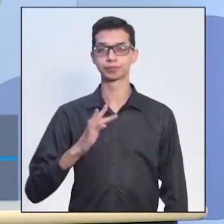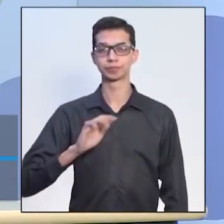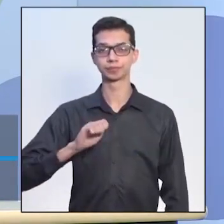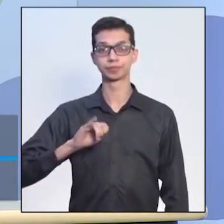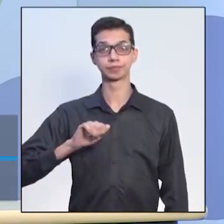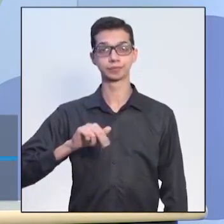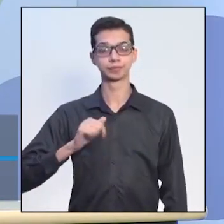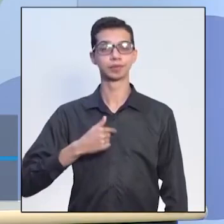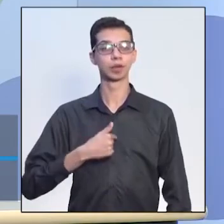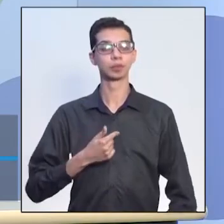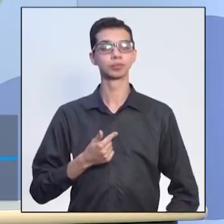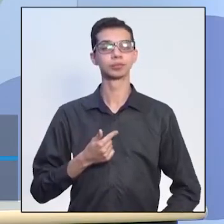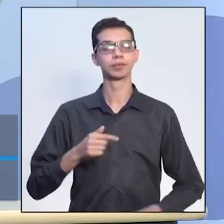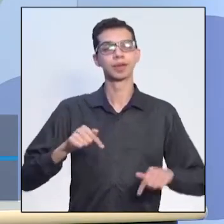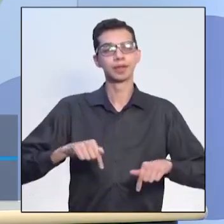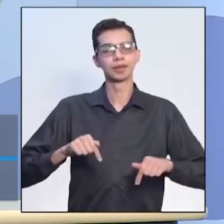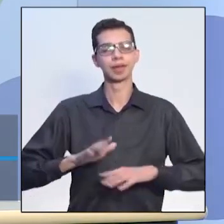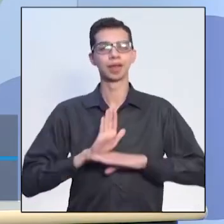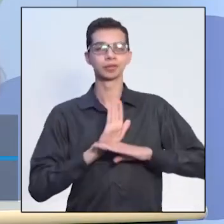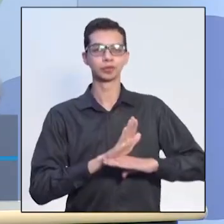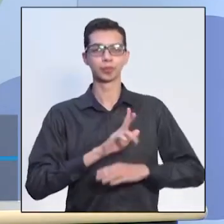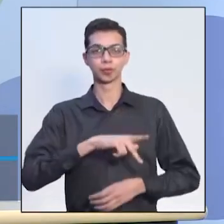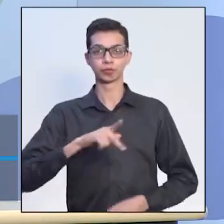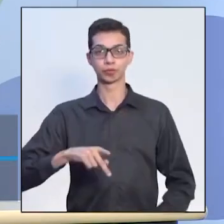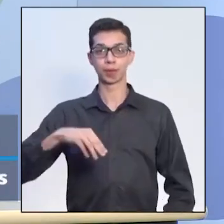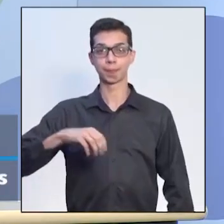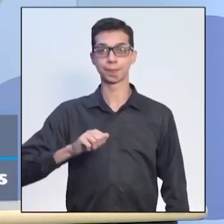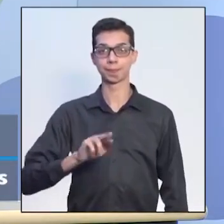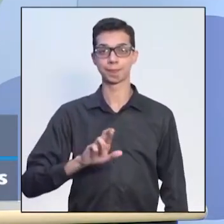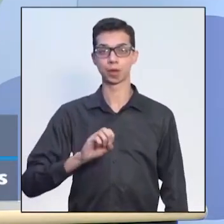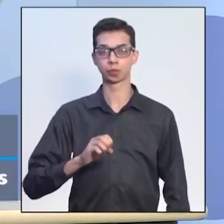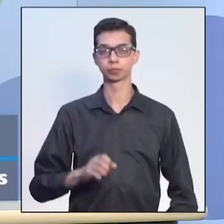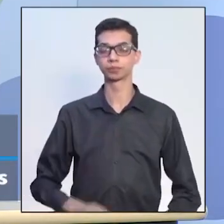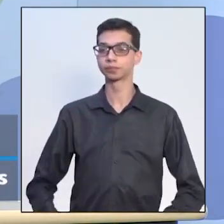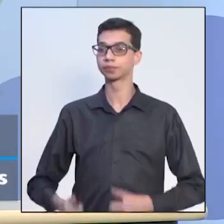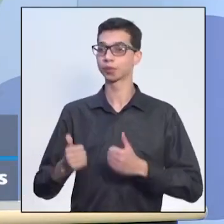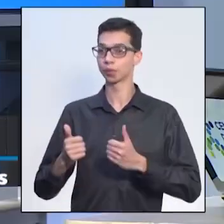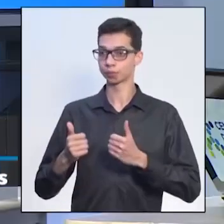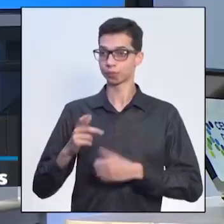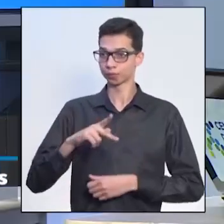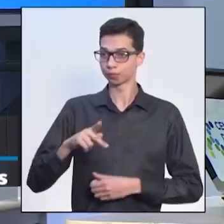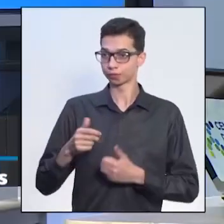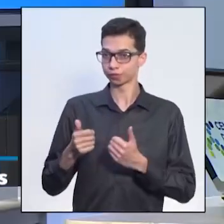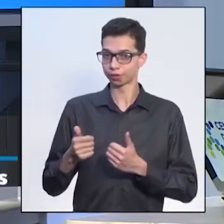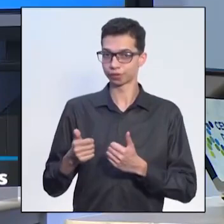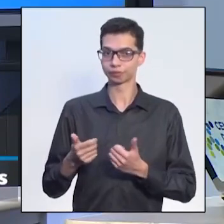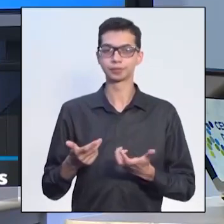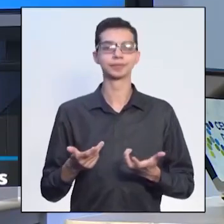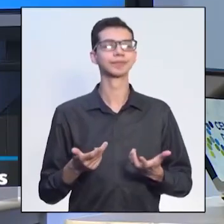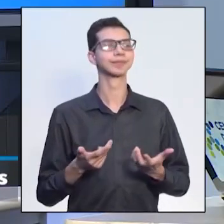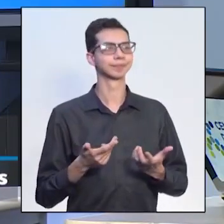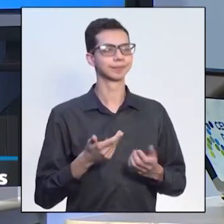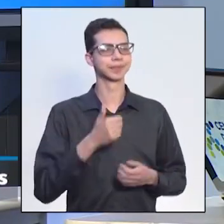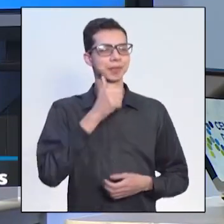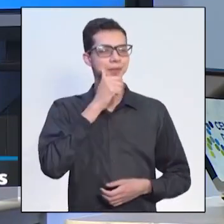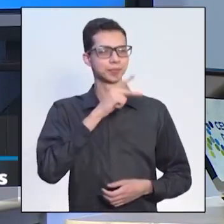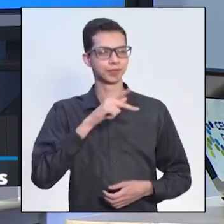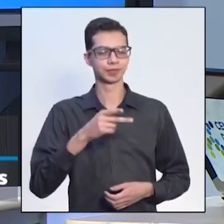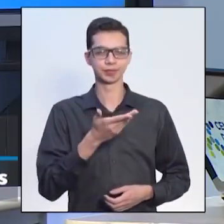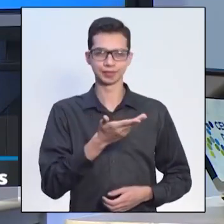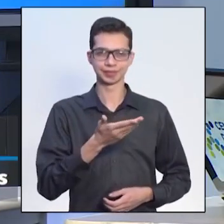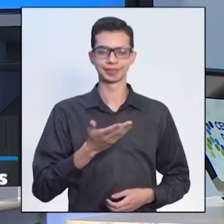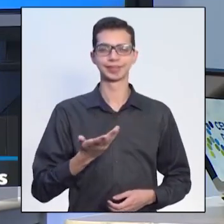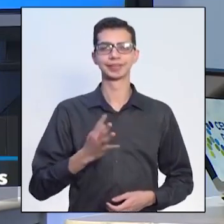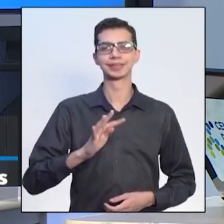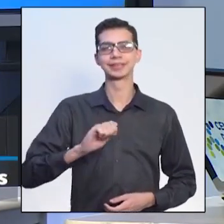mediando hoje a aula do professor Mauro. Professor Mauro, tudo bem por aí, professor? Professora Tayana, queridos alunos do estado de São